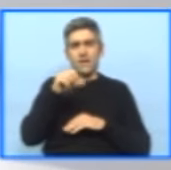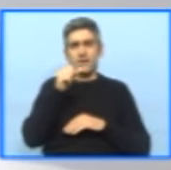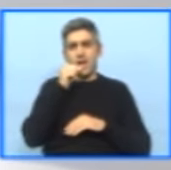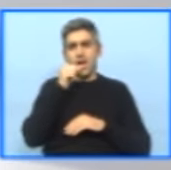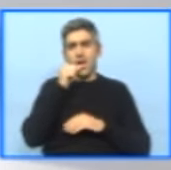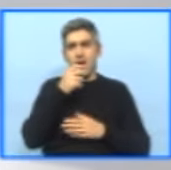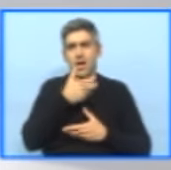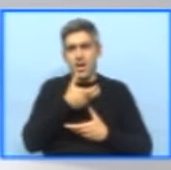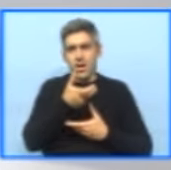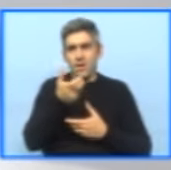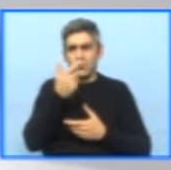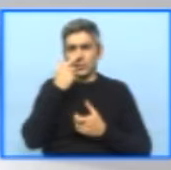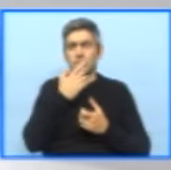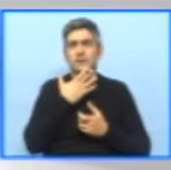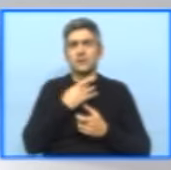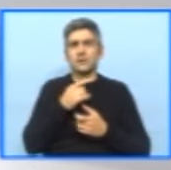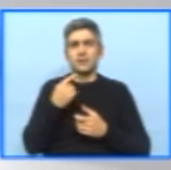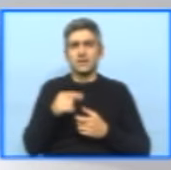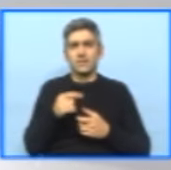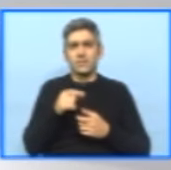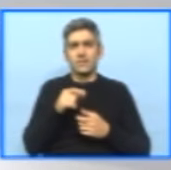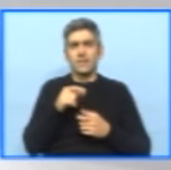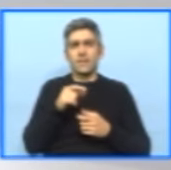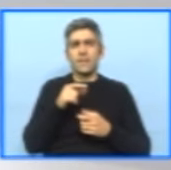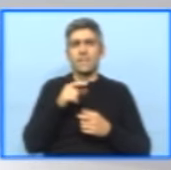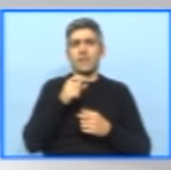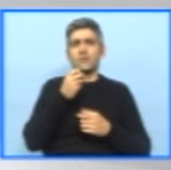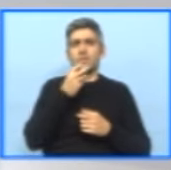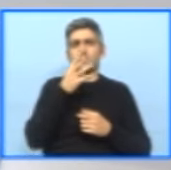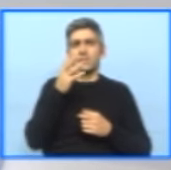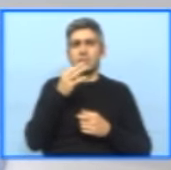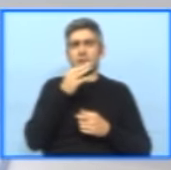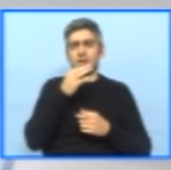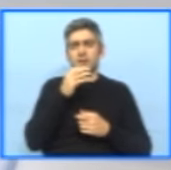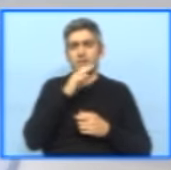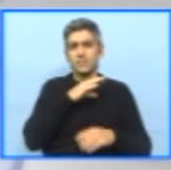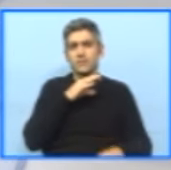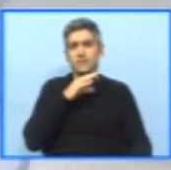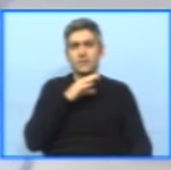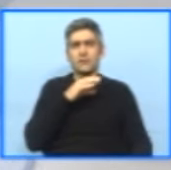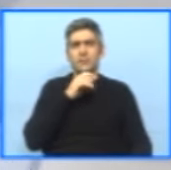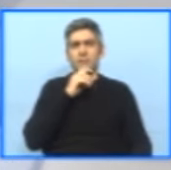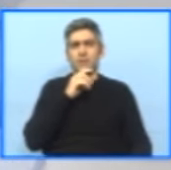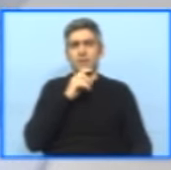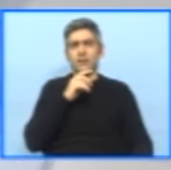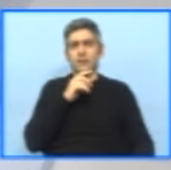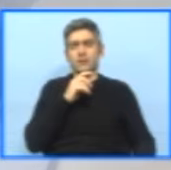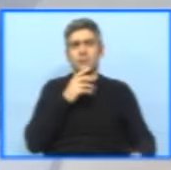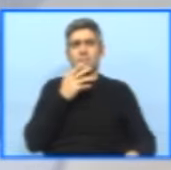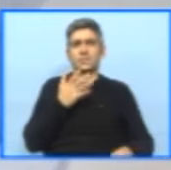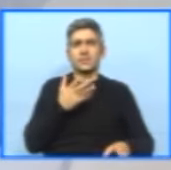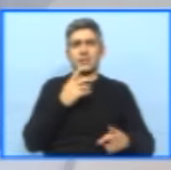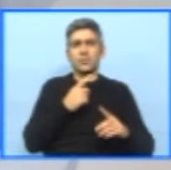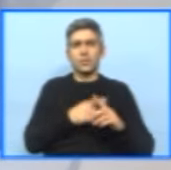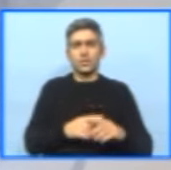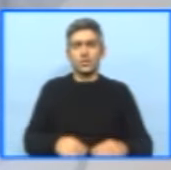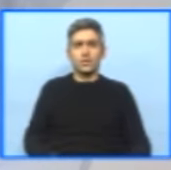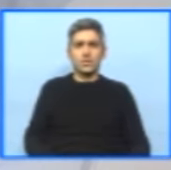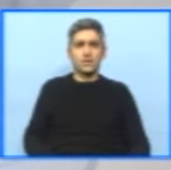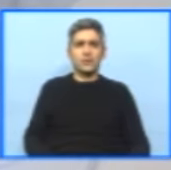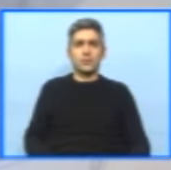aos sedentos. É claro, diz o Papa, que este cântaro muitas vezes também se pode tornar uma pesada cruz. Mas foi essa